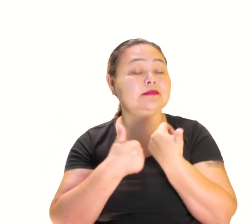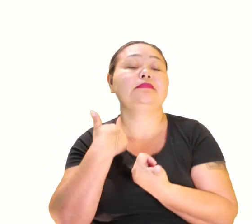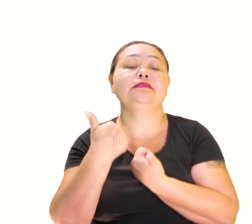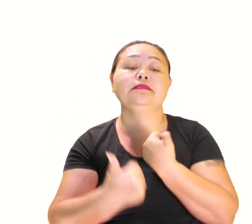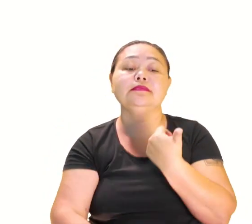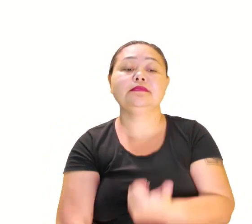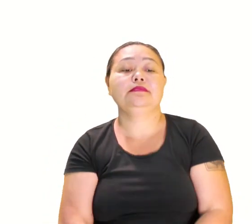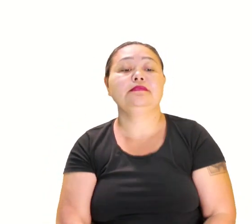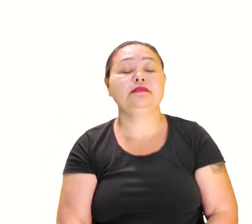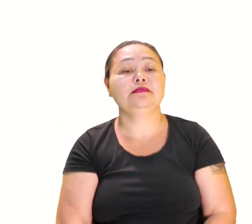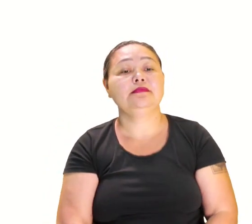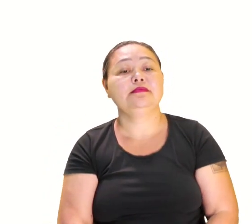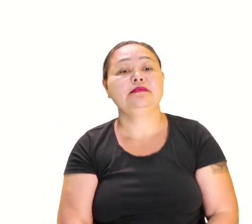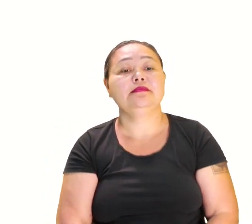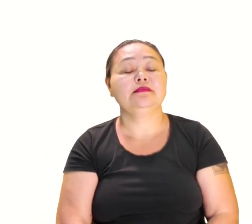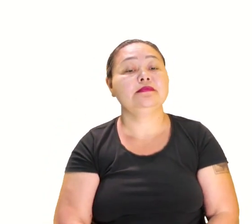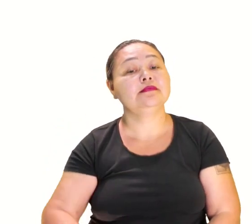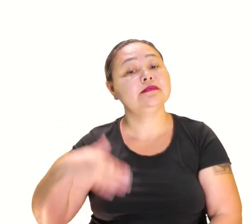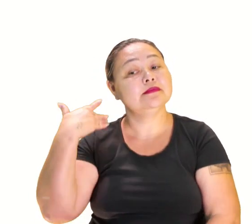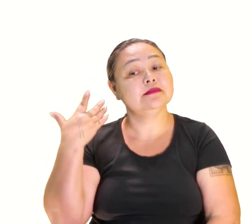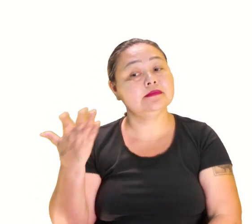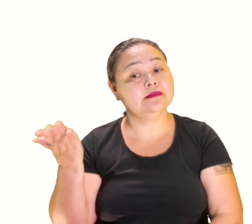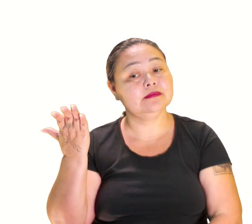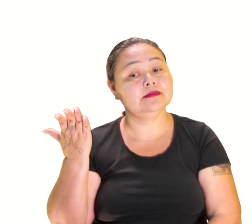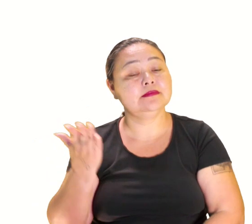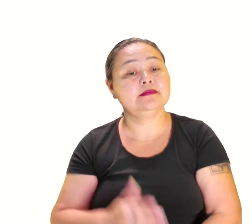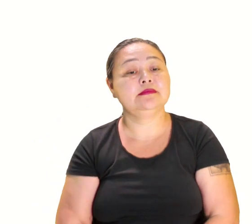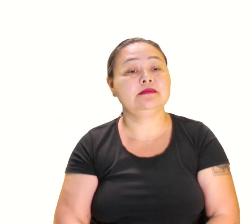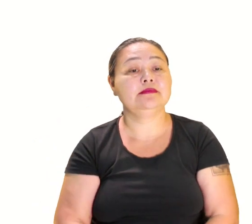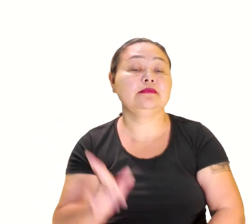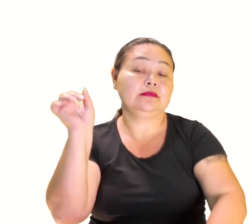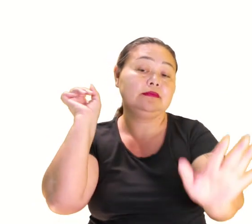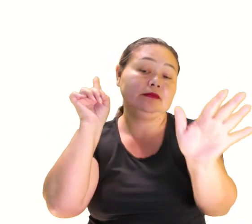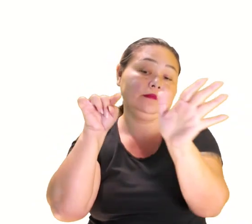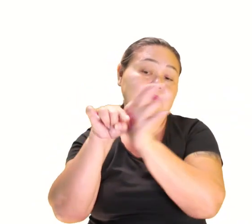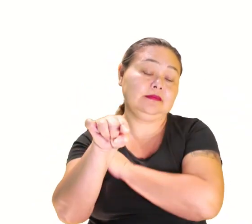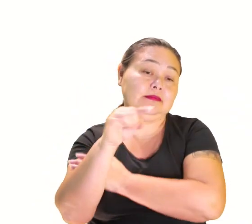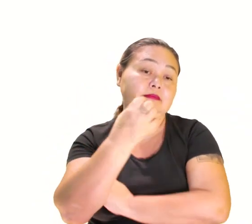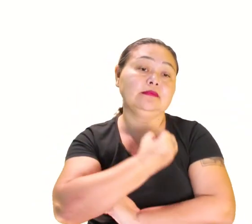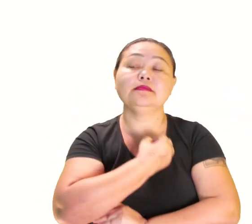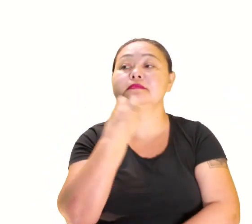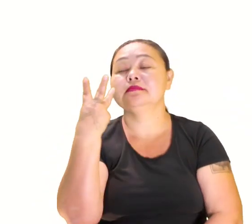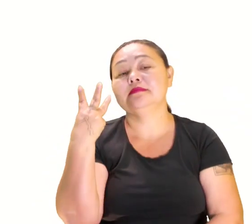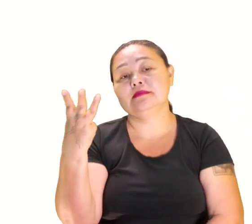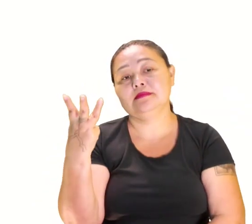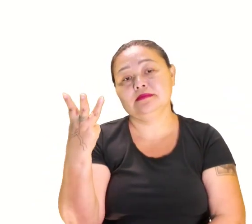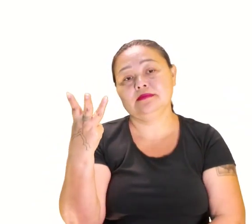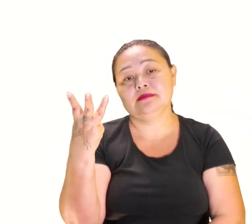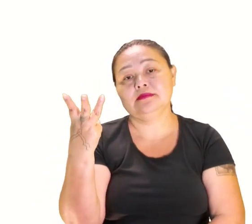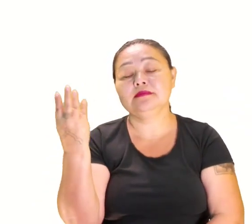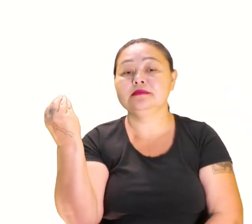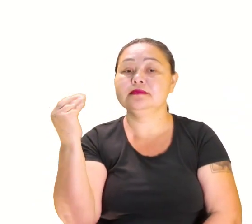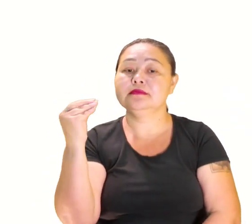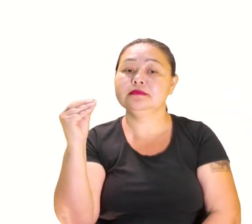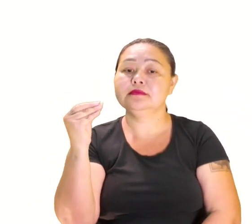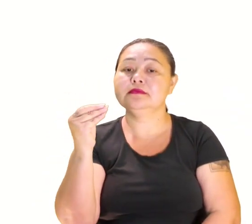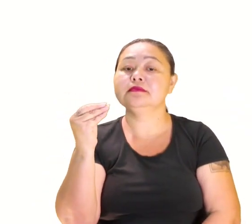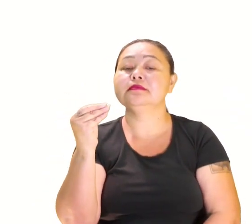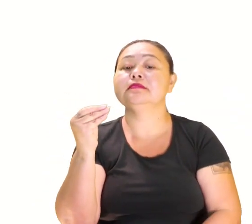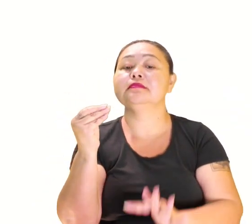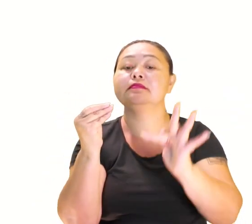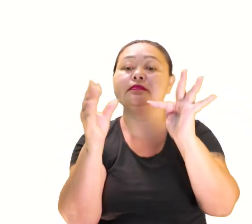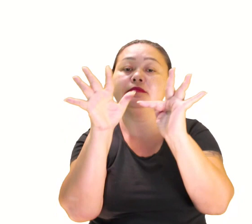Beleza, beleza. E assim vamos. Questão de número 3. Vamos lá. Mais um gráfico? Construa